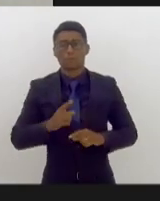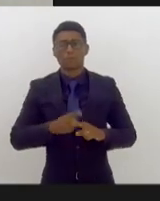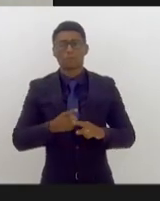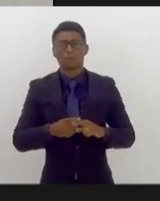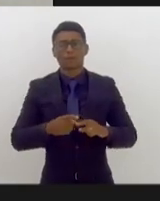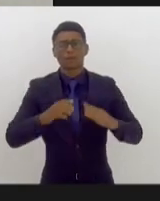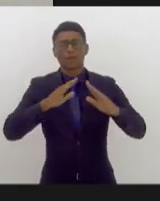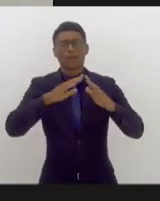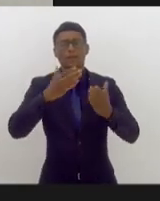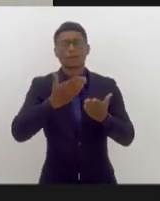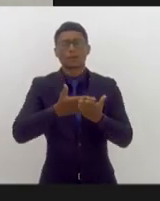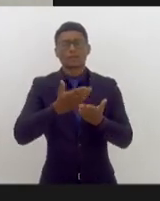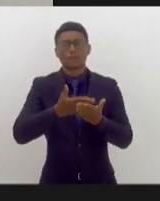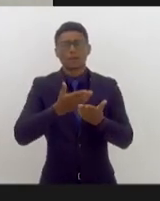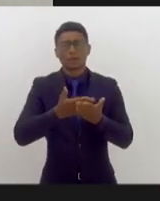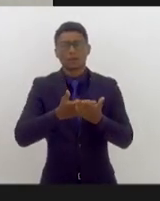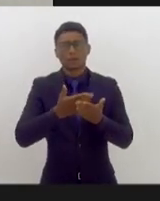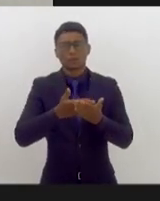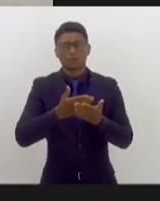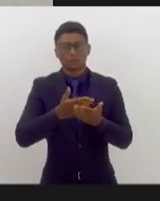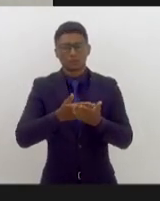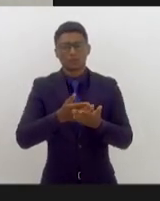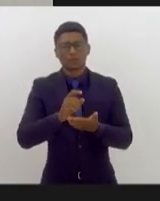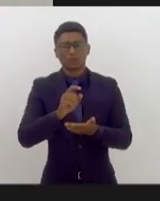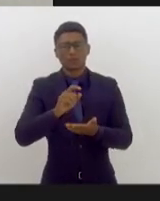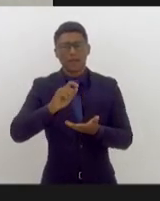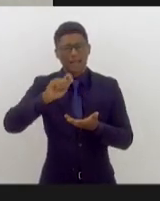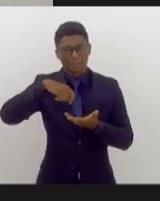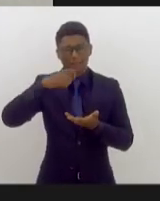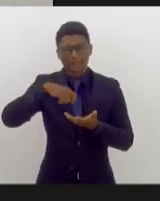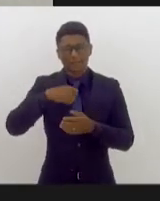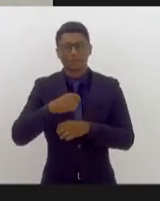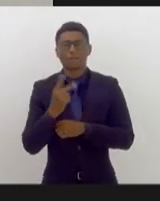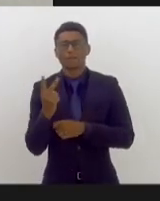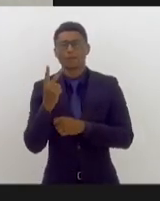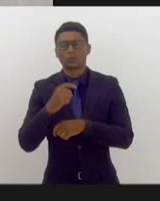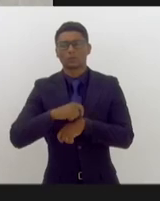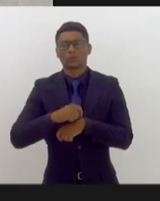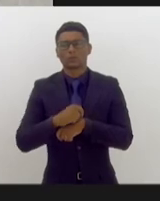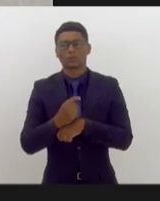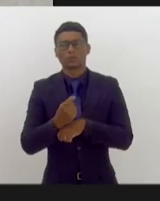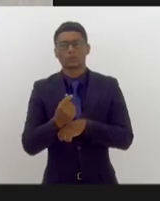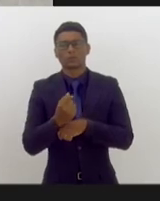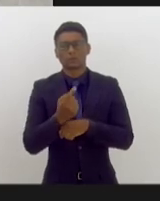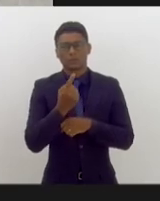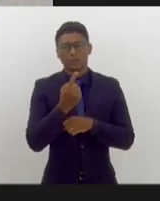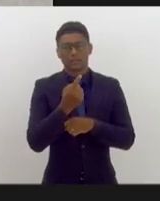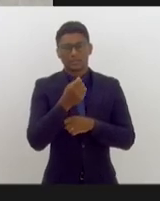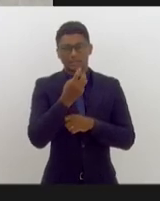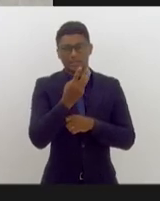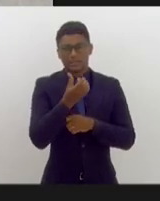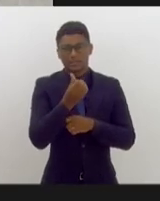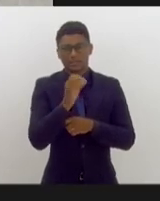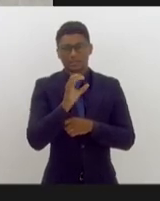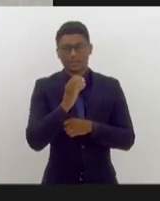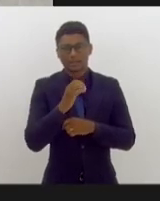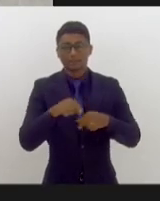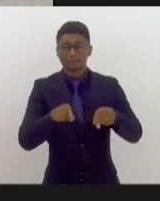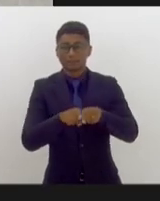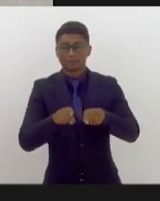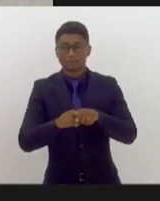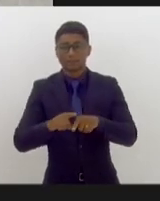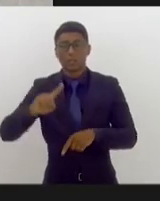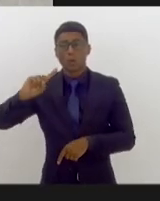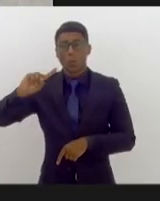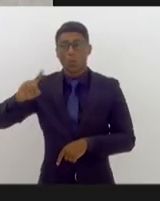centavos e R$1,12 é muito ruim. A gente tem